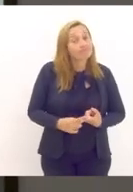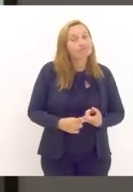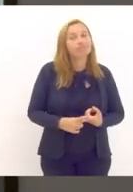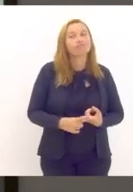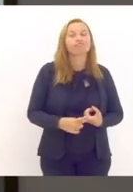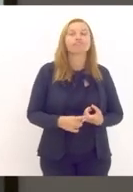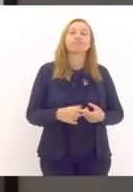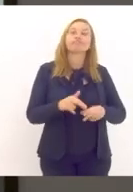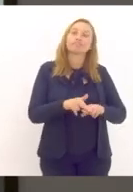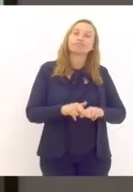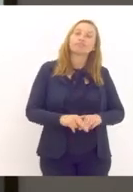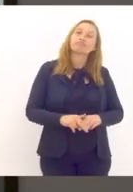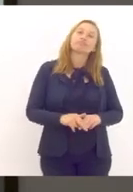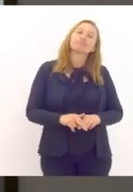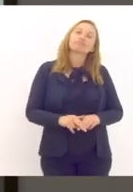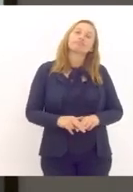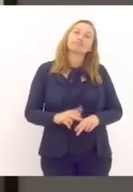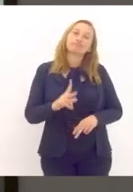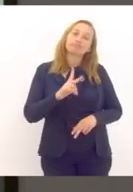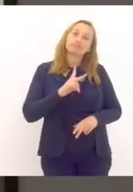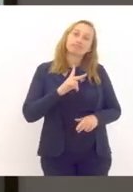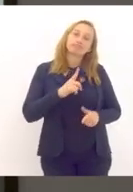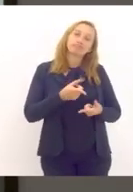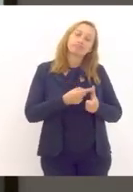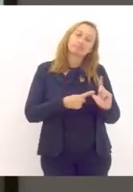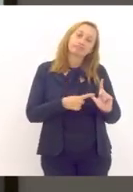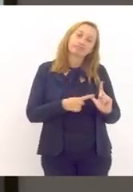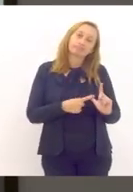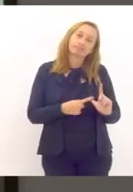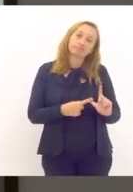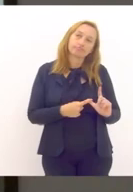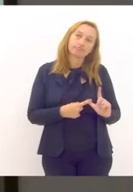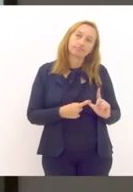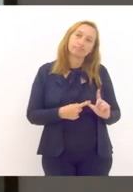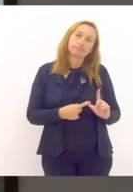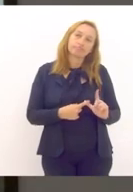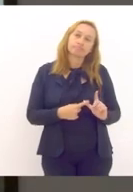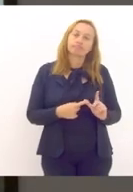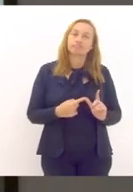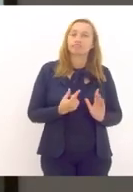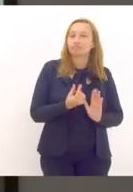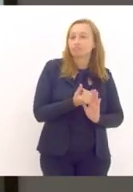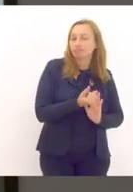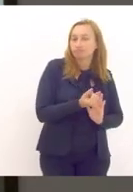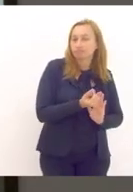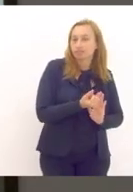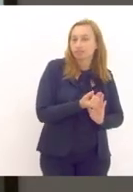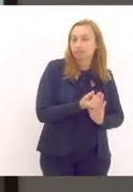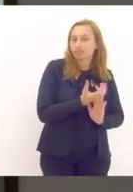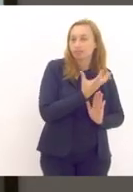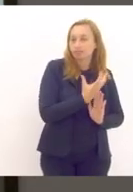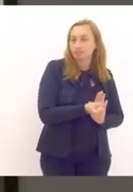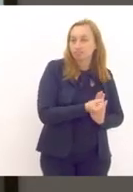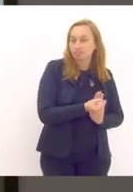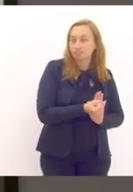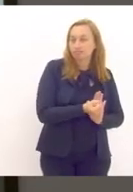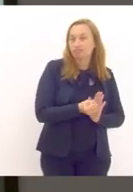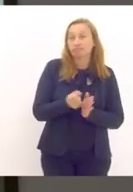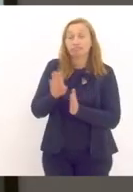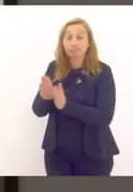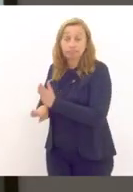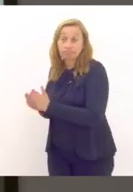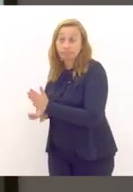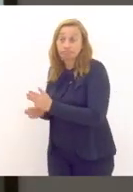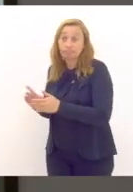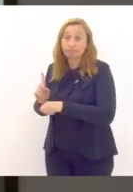própria dívida. Ou seja, nós operacionalmente, ou seja, entre as nossas receitas e despesas, nós estamos superavitários, mas na hora